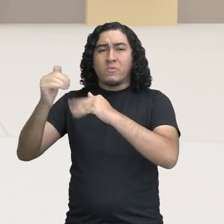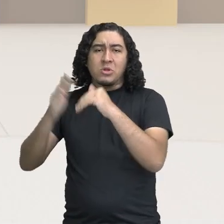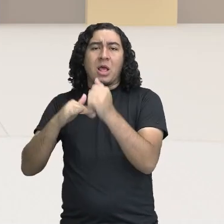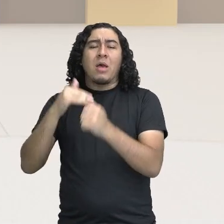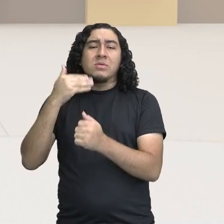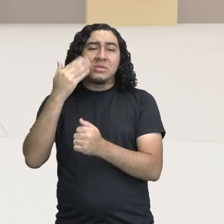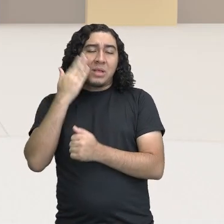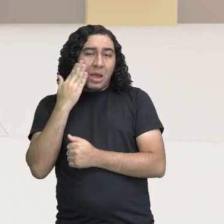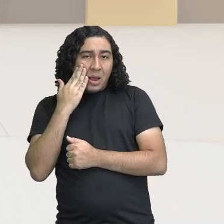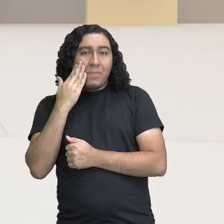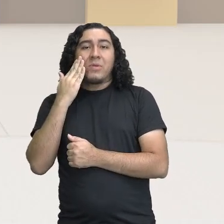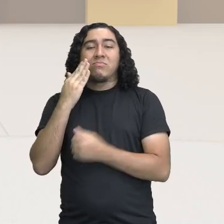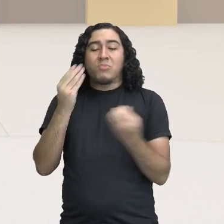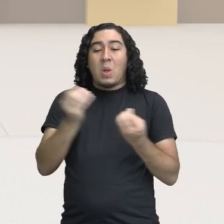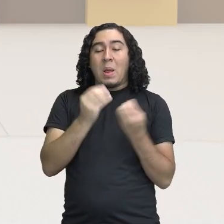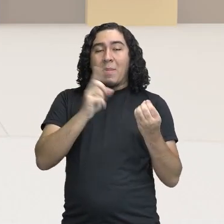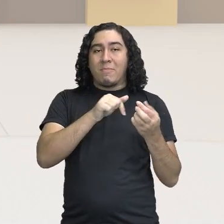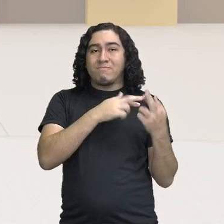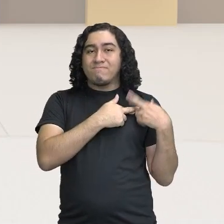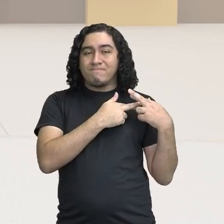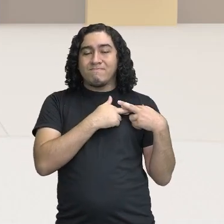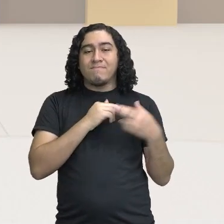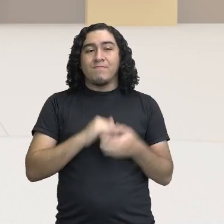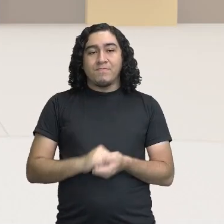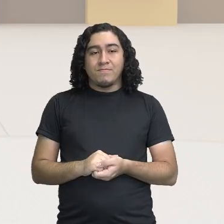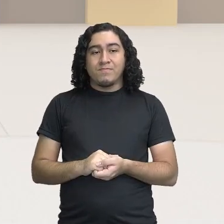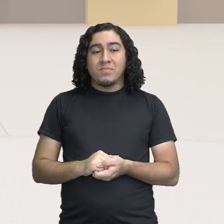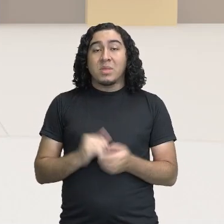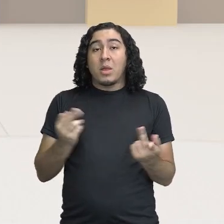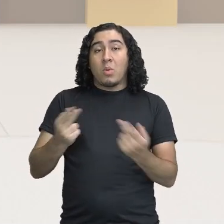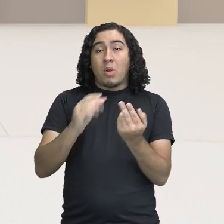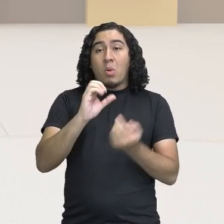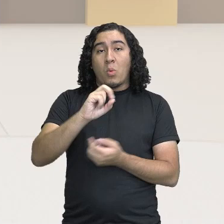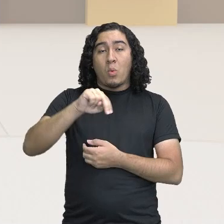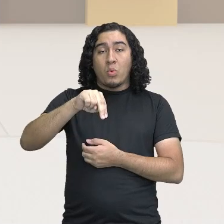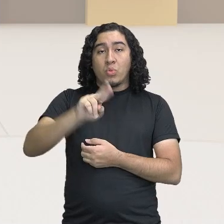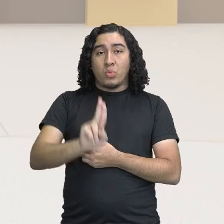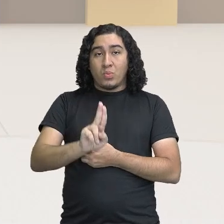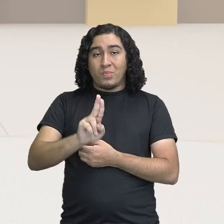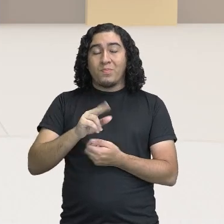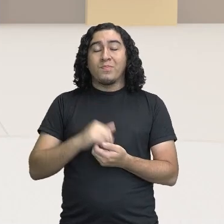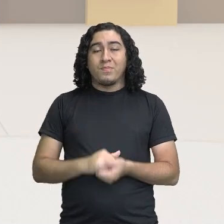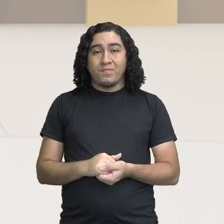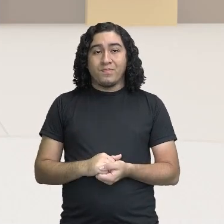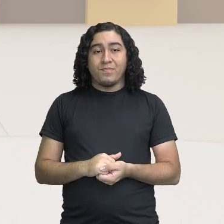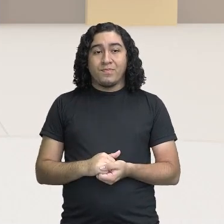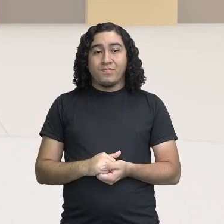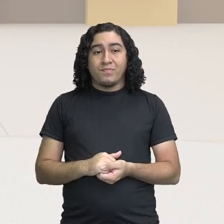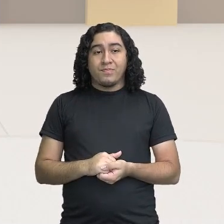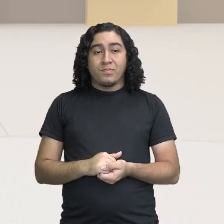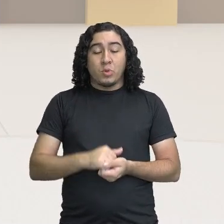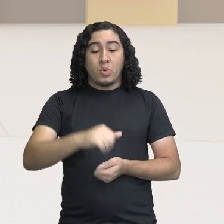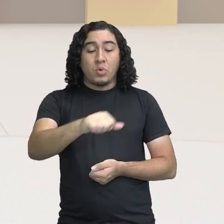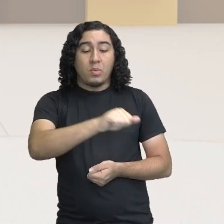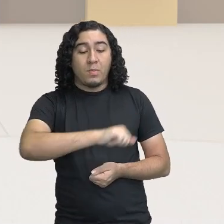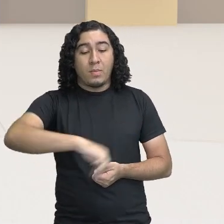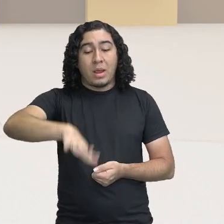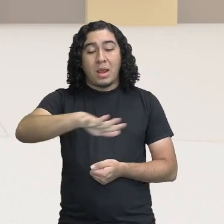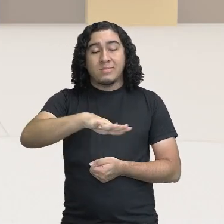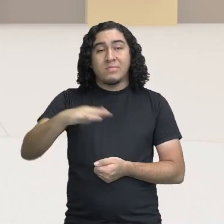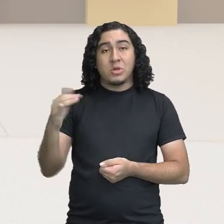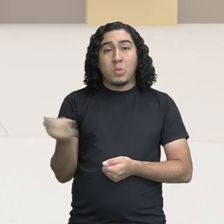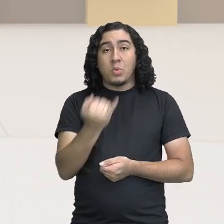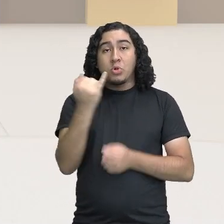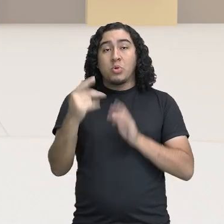relevantes instituições, como a Organização das Nações Unidas, a famosa ONU. Sua vegetação tem papel essencial